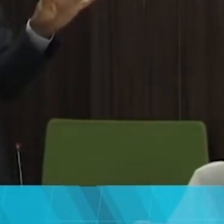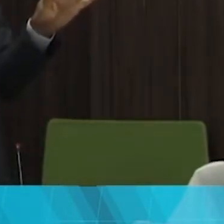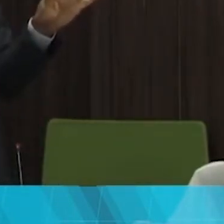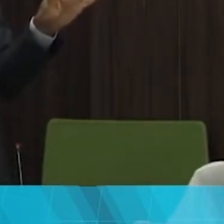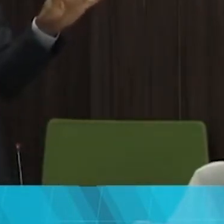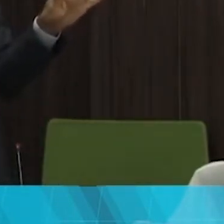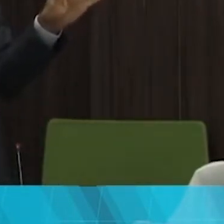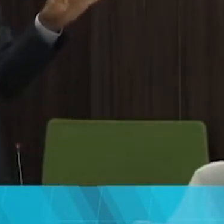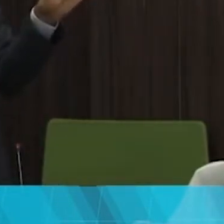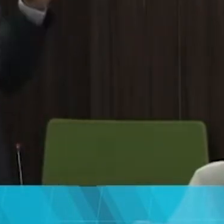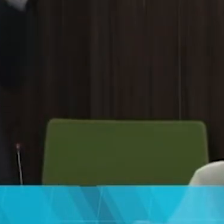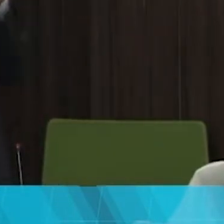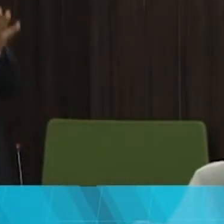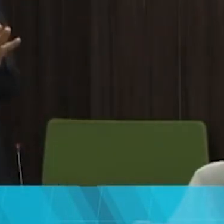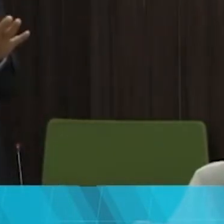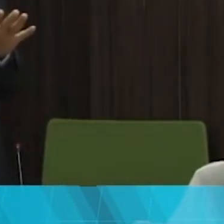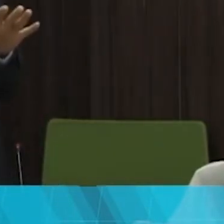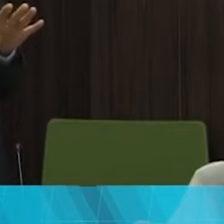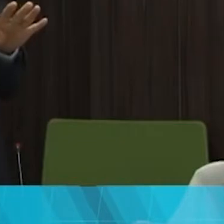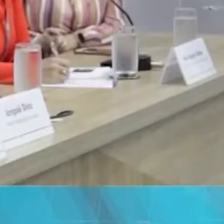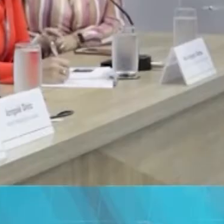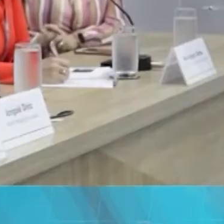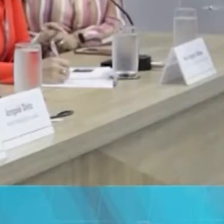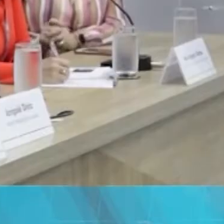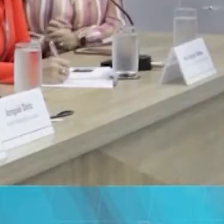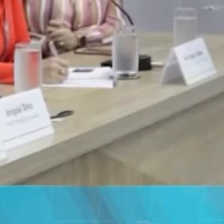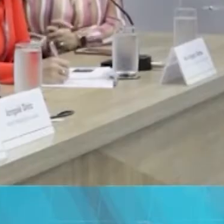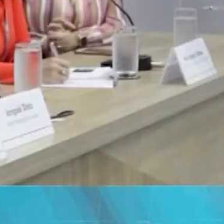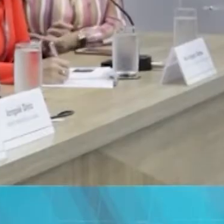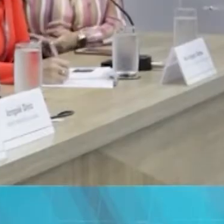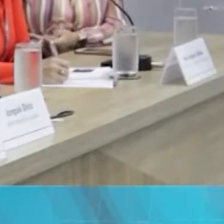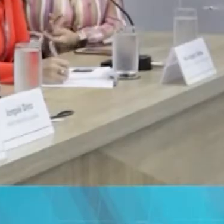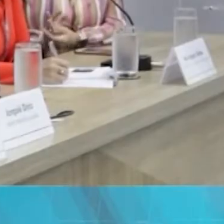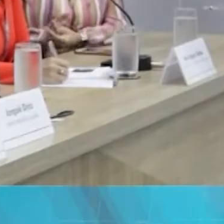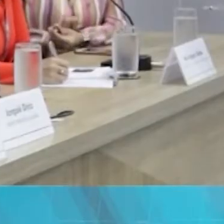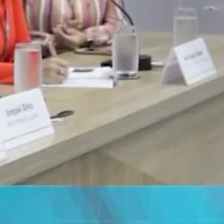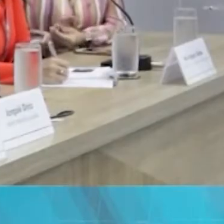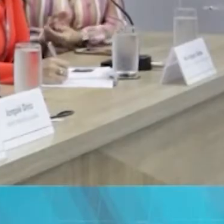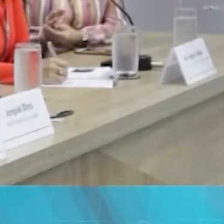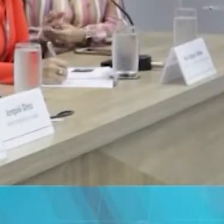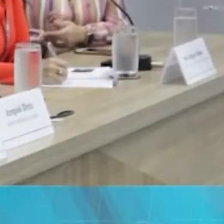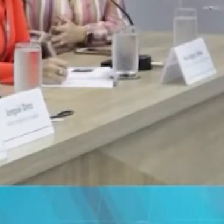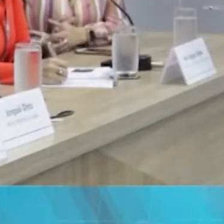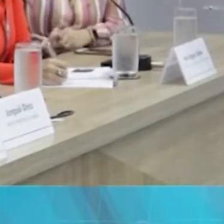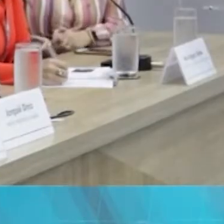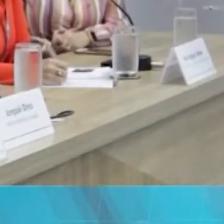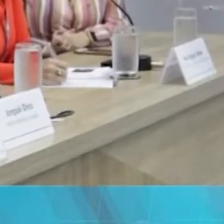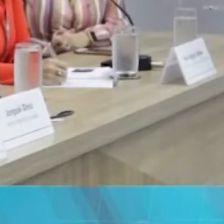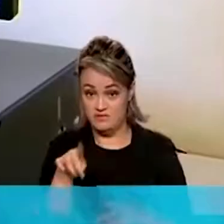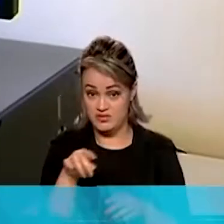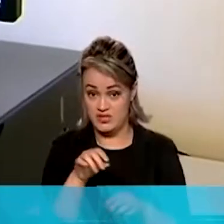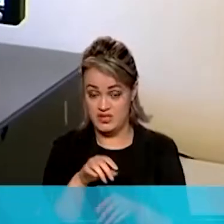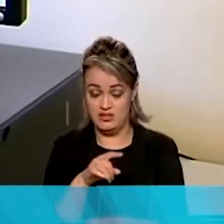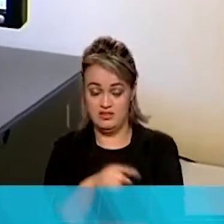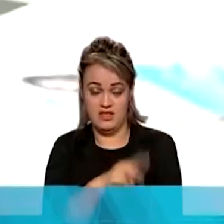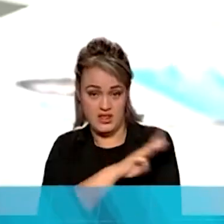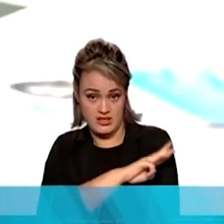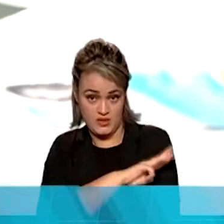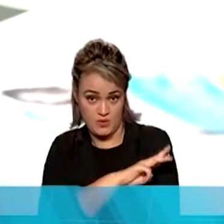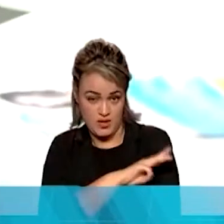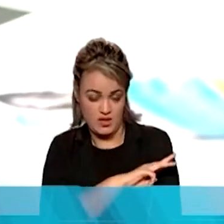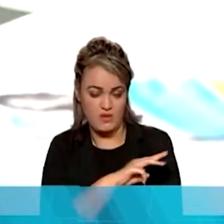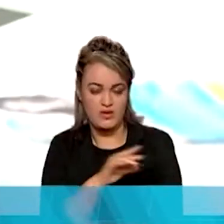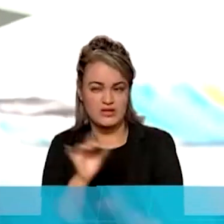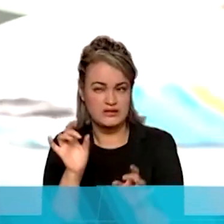interinamente a posição de presidente do INEP a partir de agosto ele é diretor de estatísticas educacionais do órgão